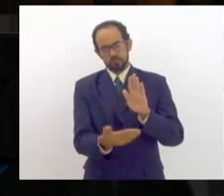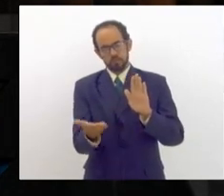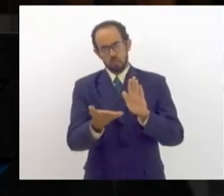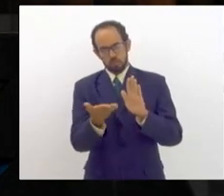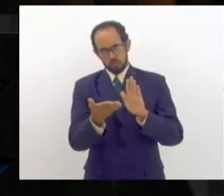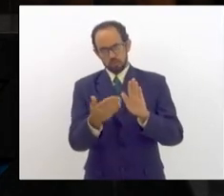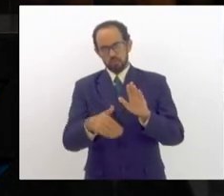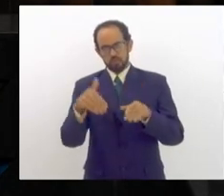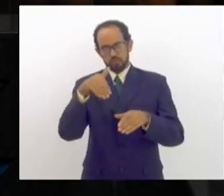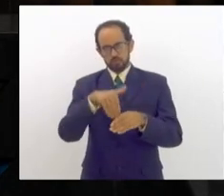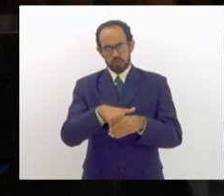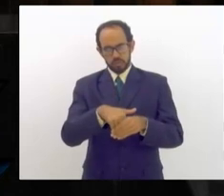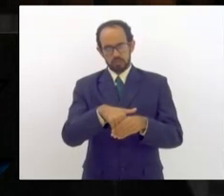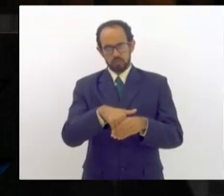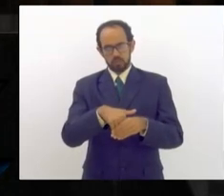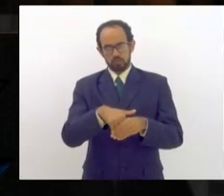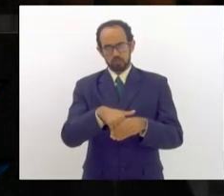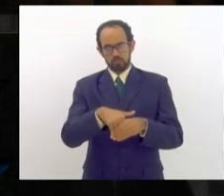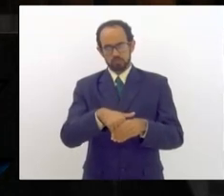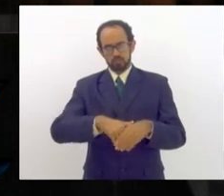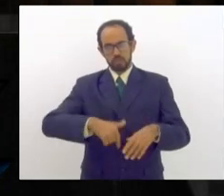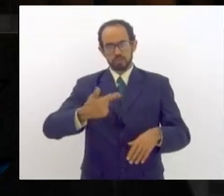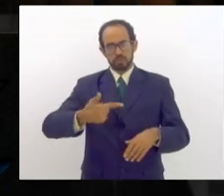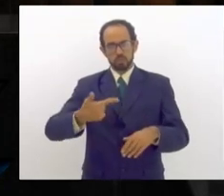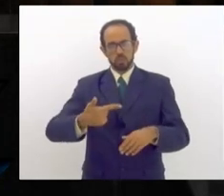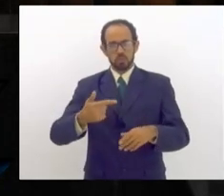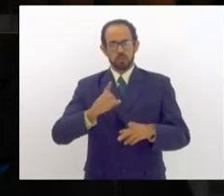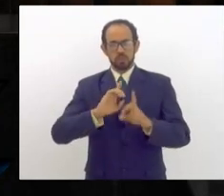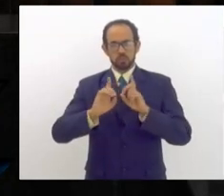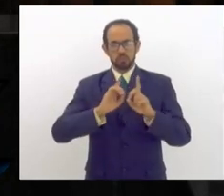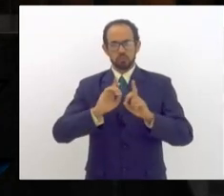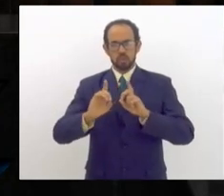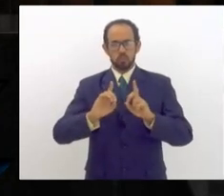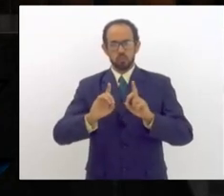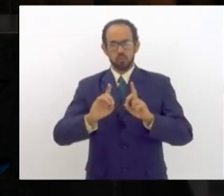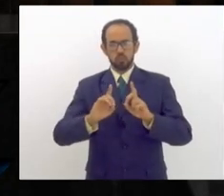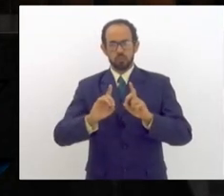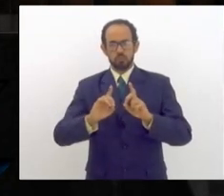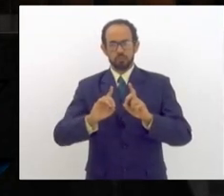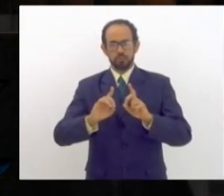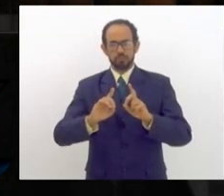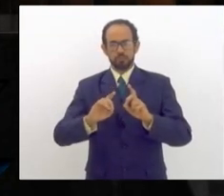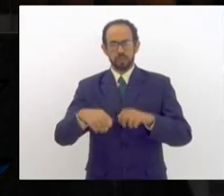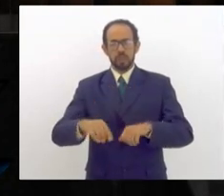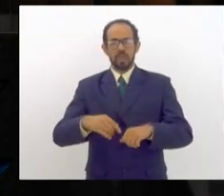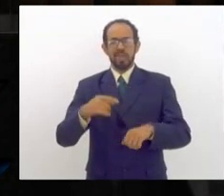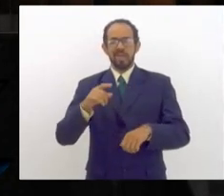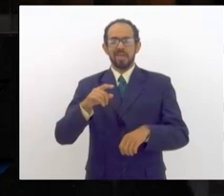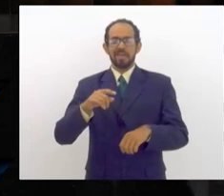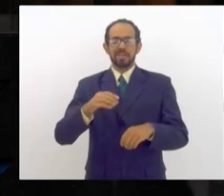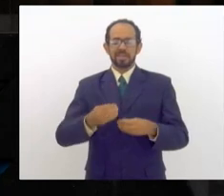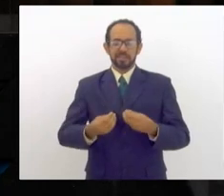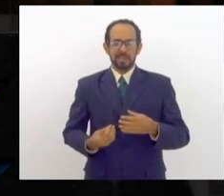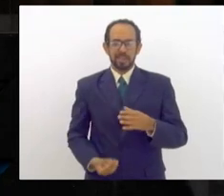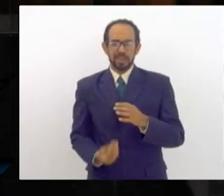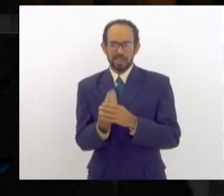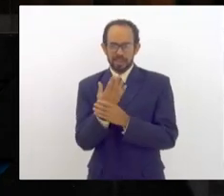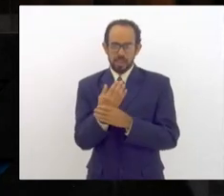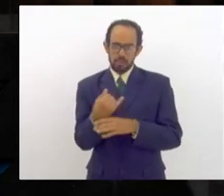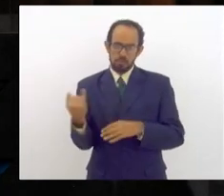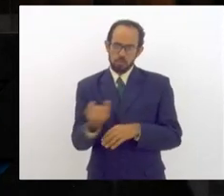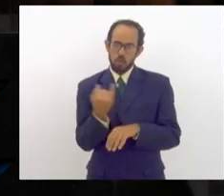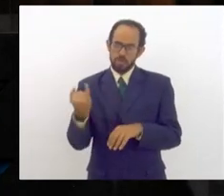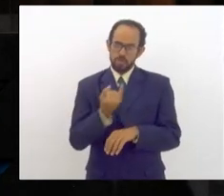vai vai entrar na segunda votação ele dá importância aos